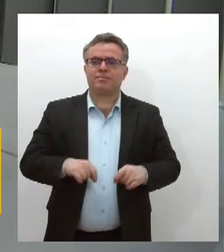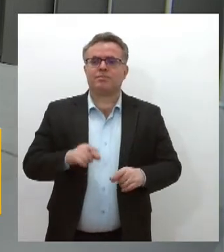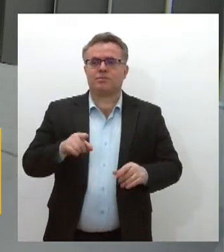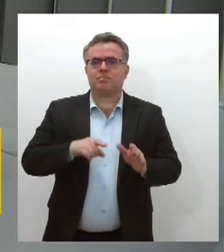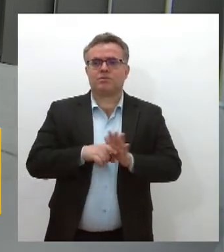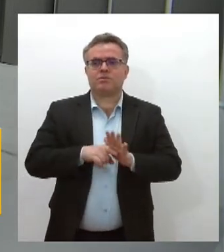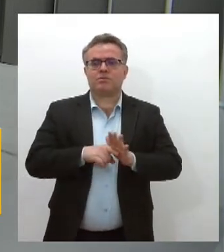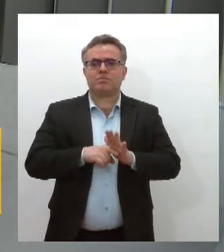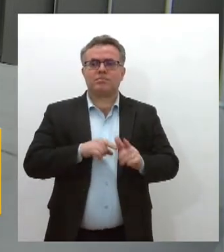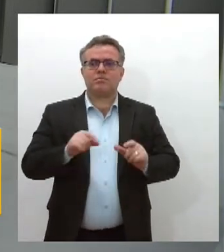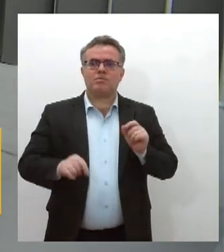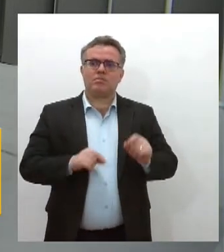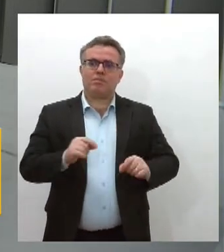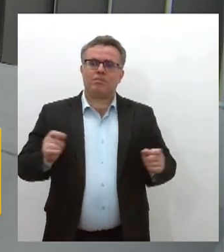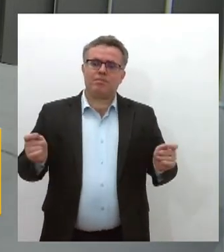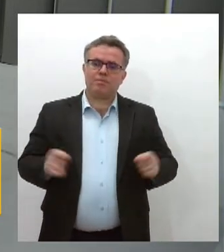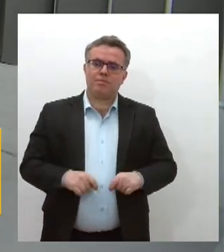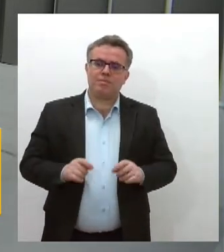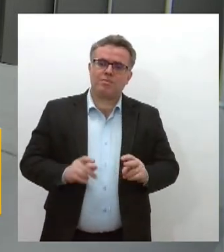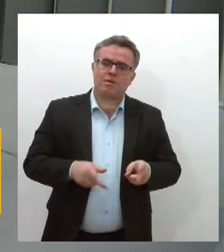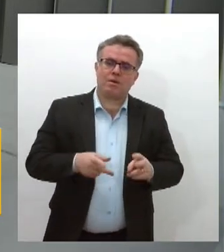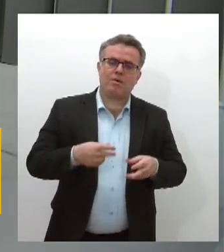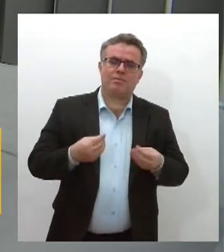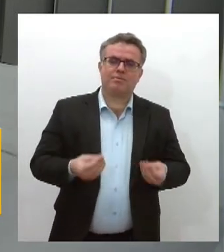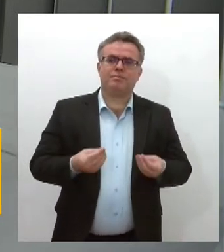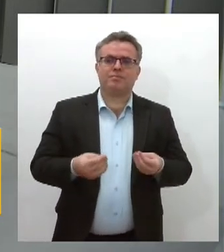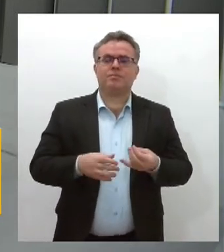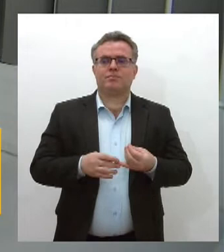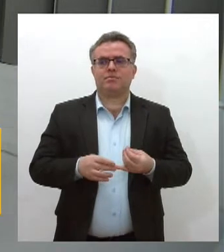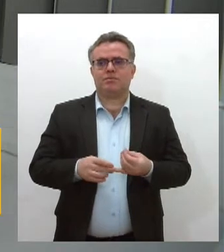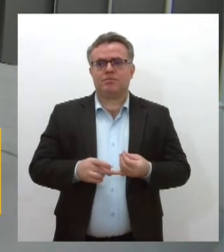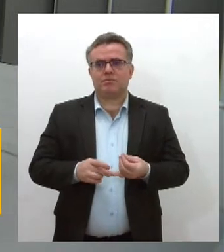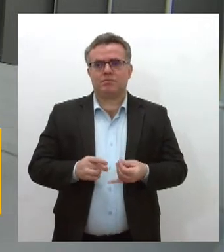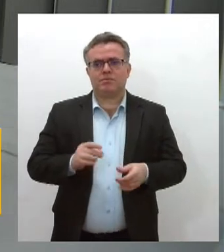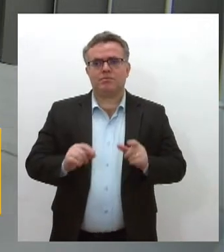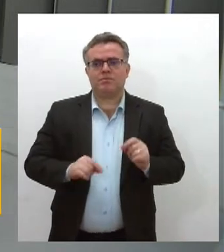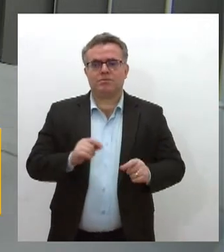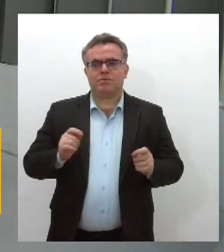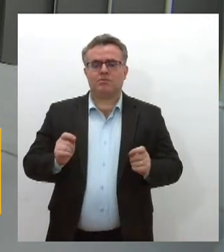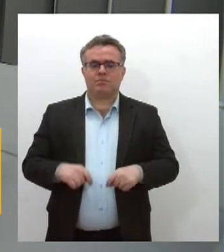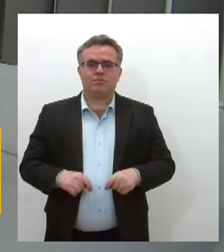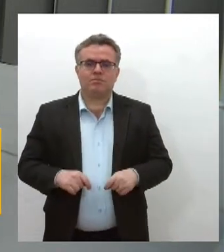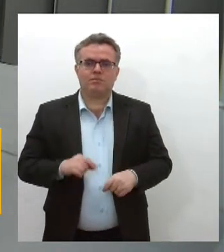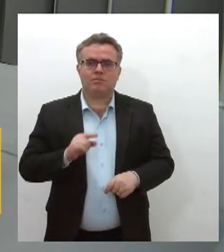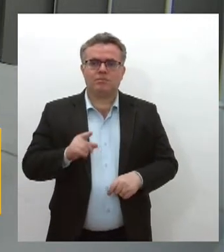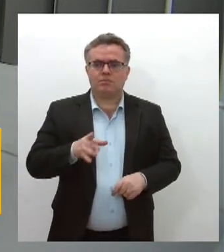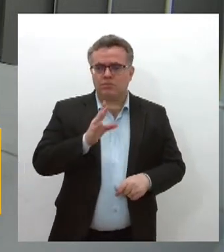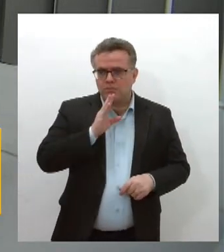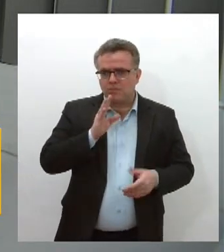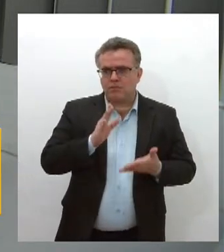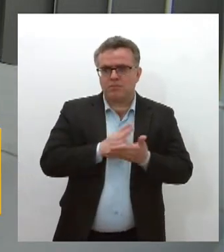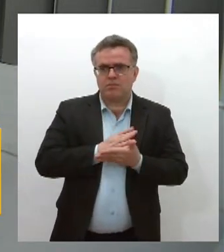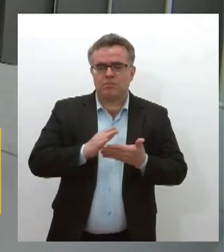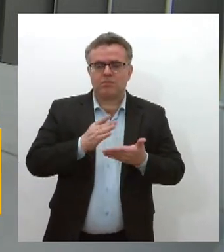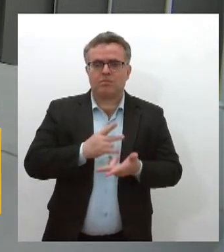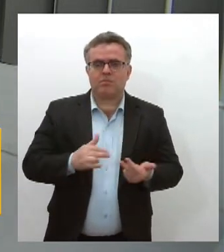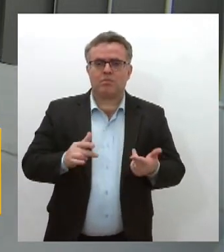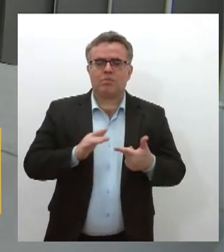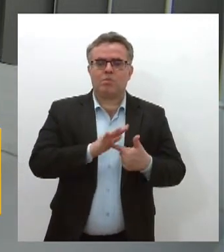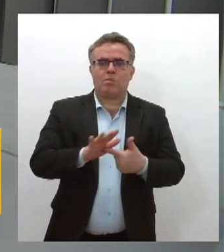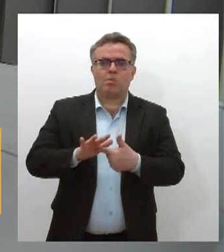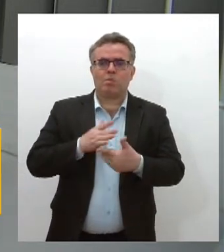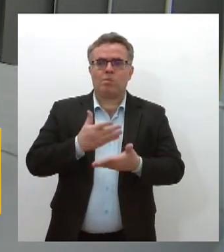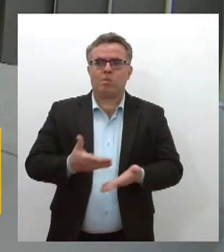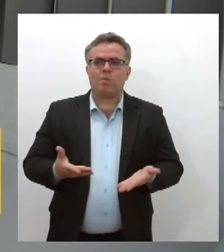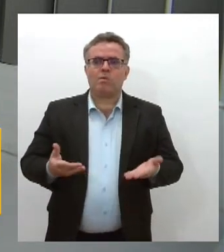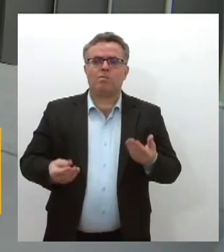você bem pontuou, essa questão dos dados. Já tem algum dado, alguma informação que chama a atenção de vocês